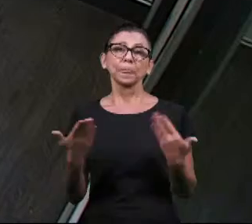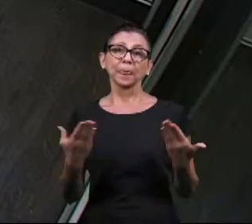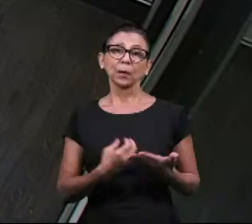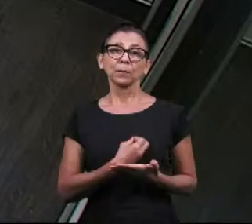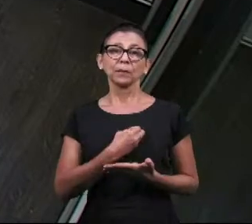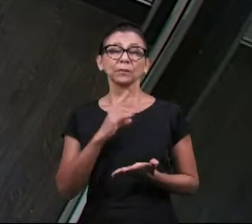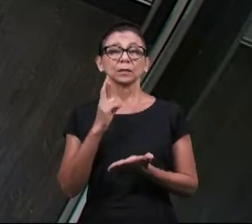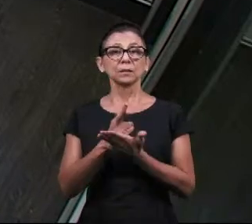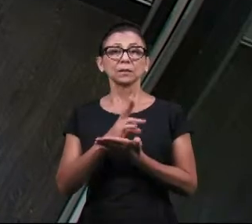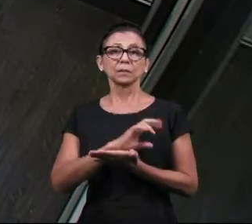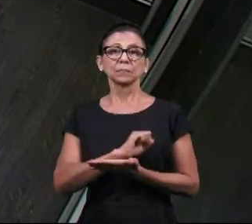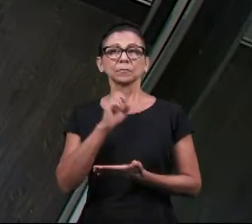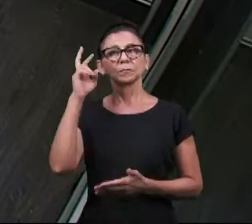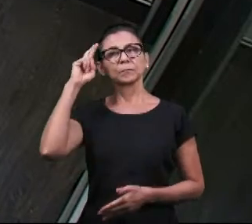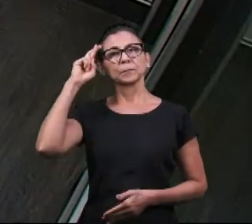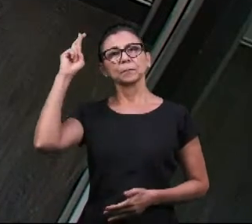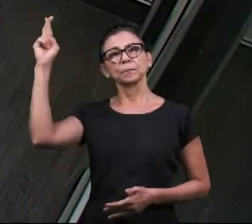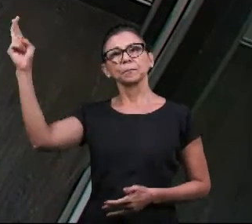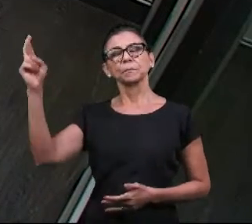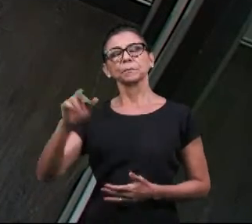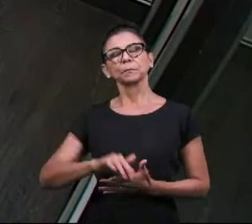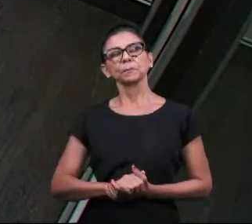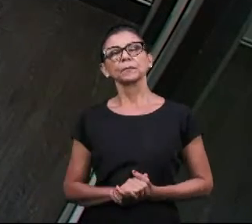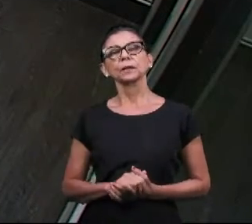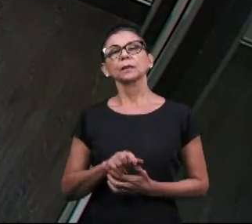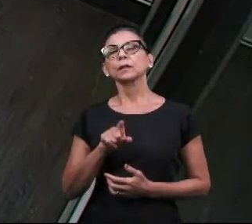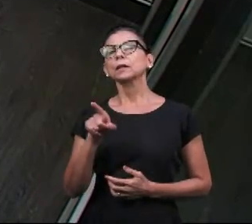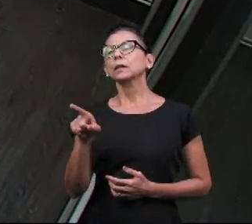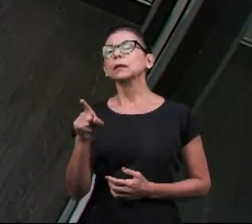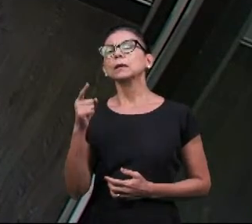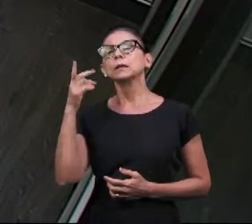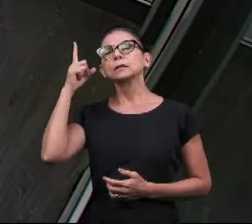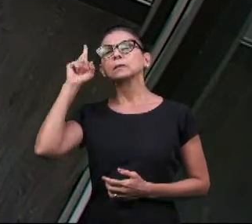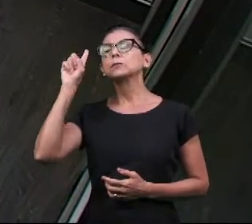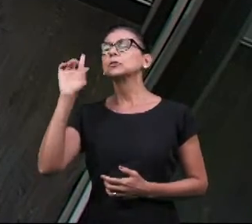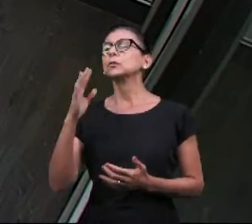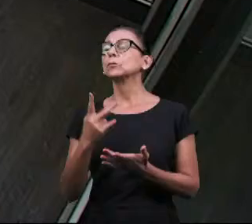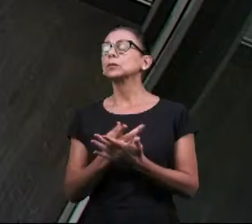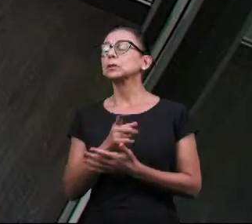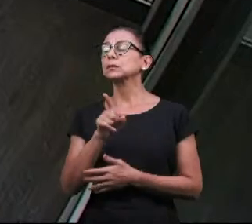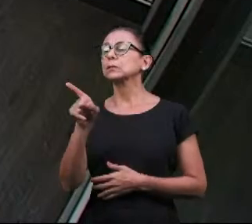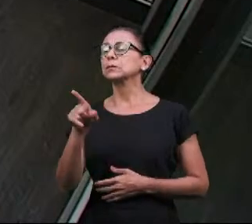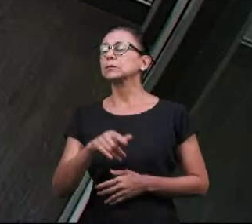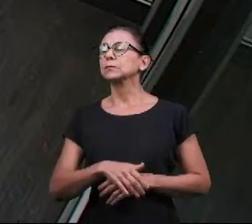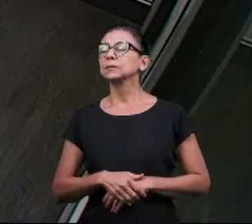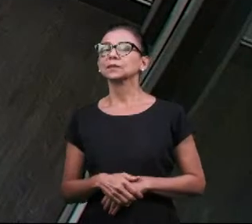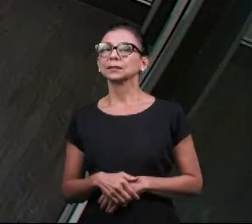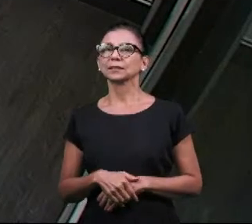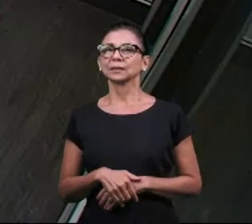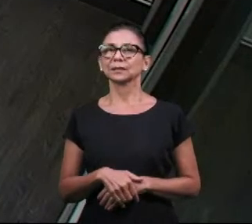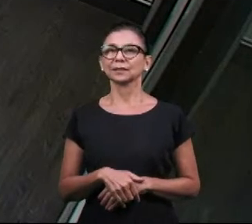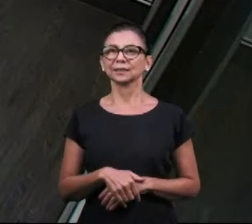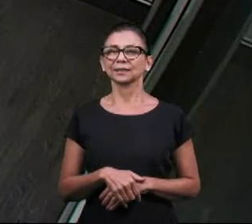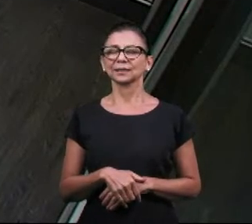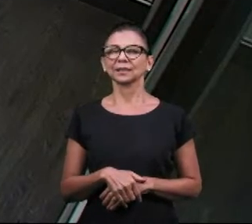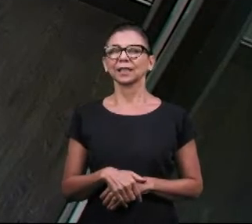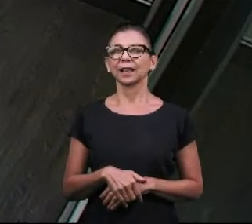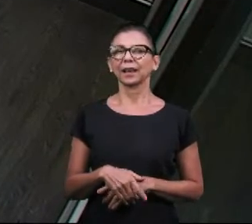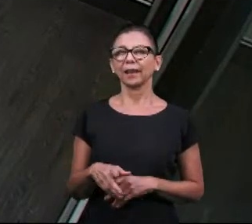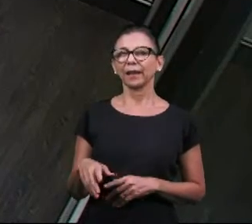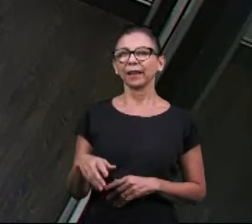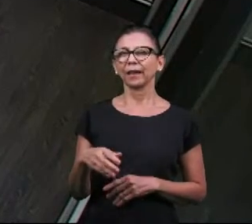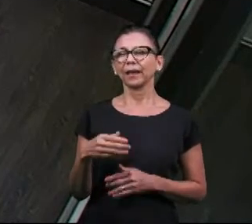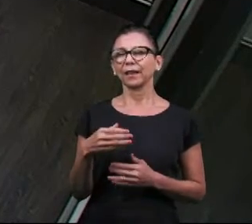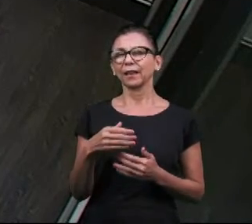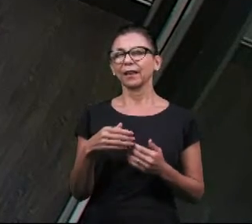a ordenação para ser pastor nesta obra, o pastor Moreno lembra de alguma experiência, o Senhor